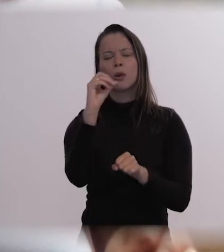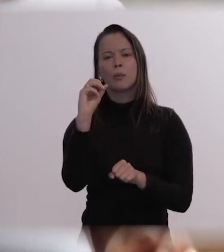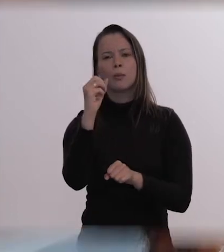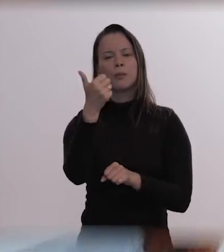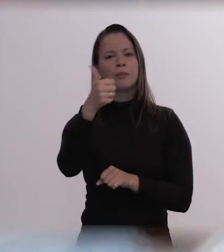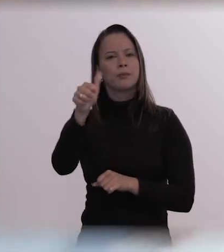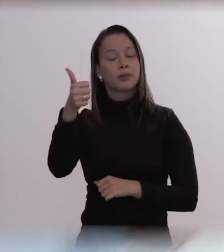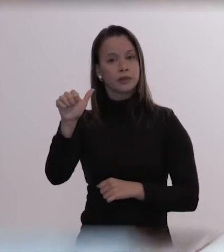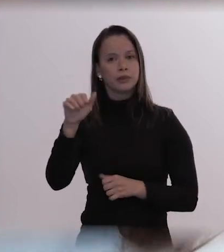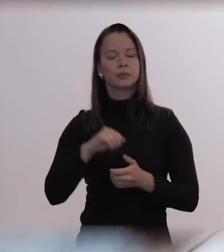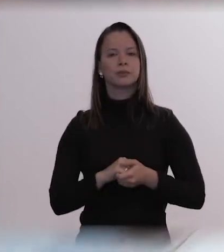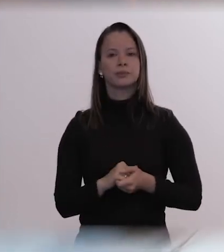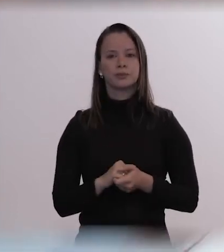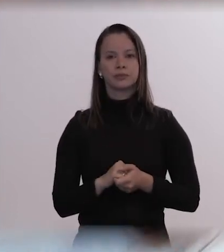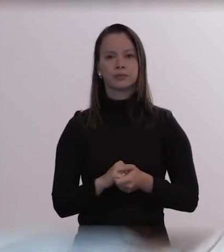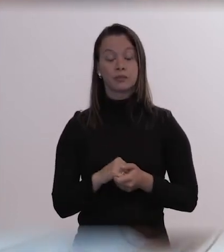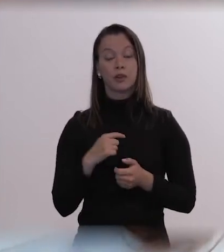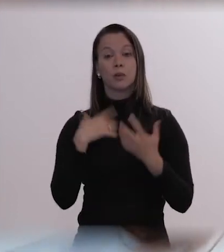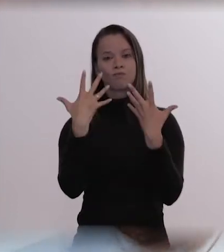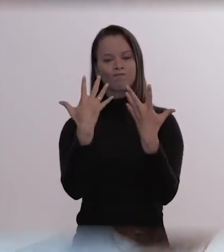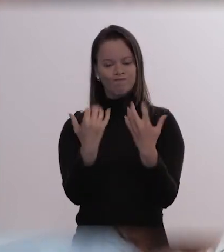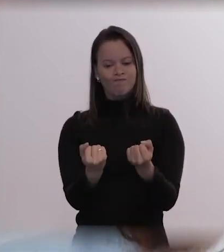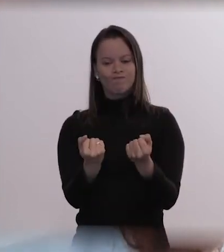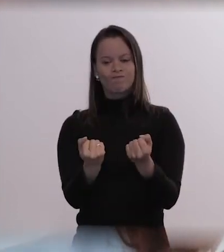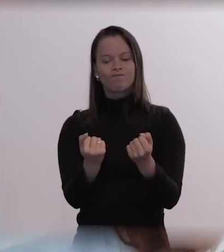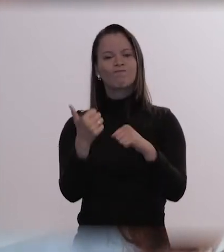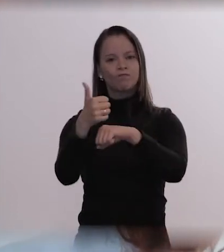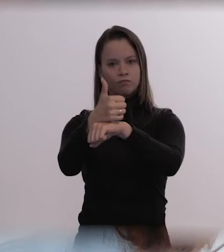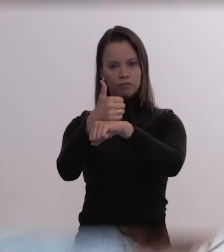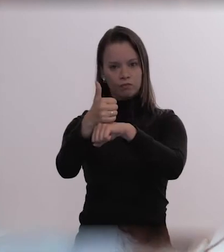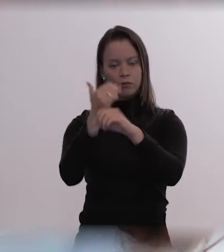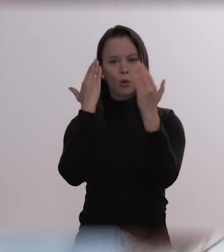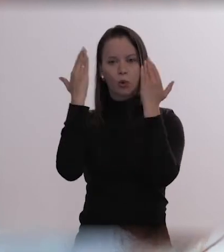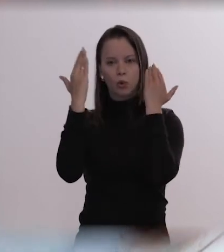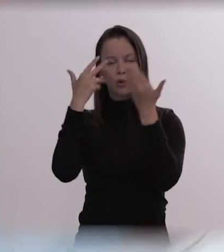2011. Foi quando eu aceitei a ajuda profissional.